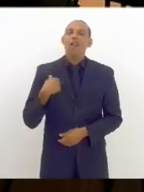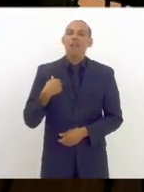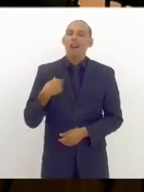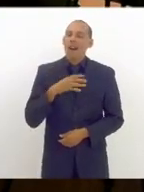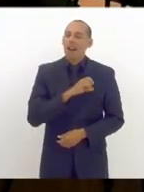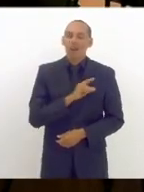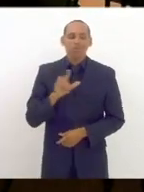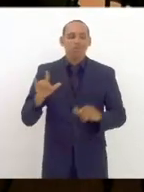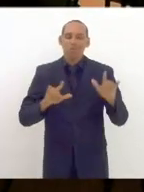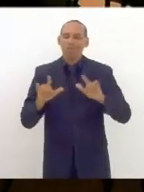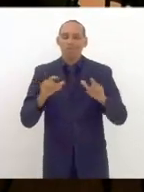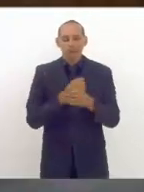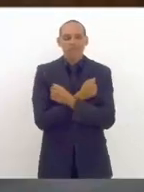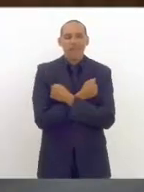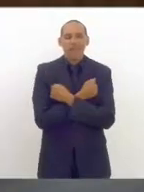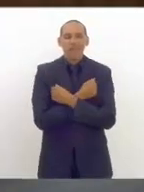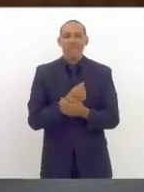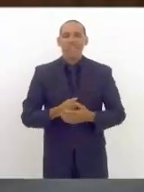Abraço.